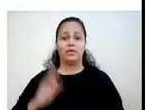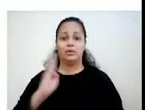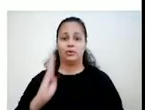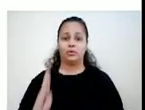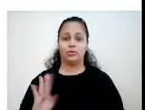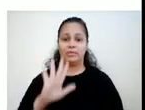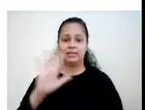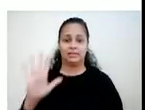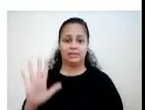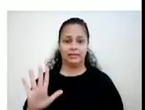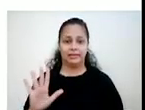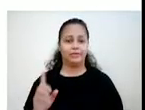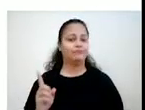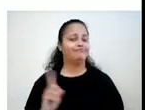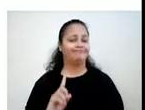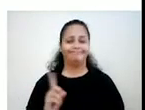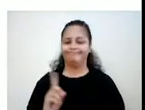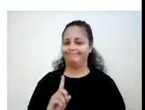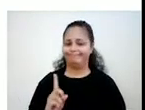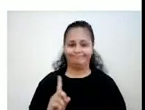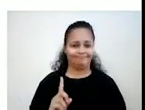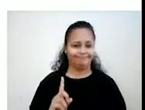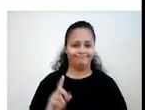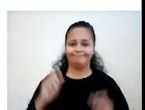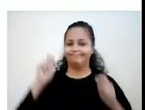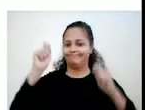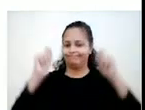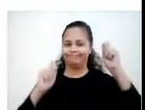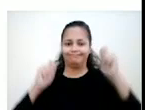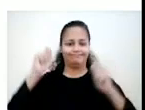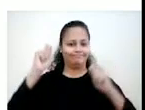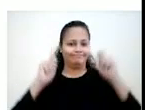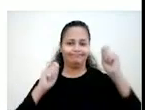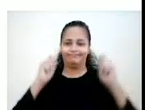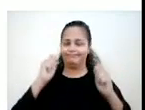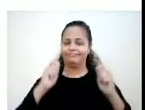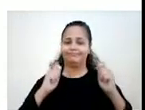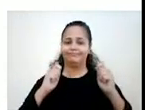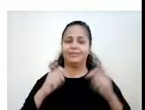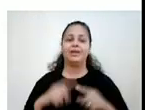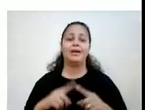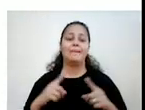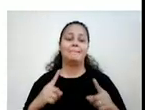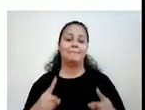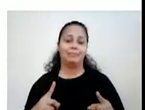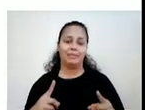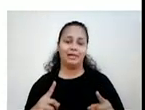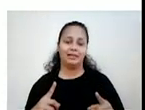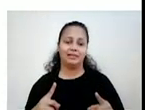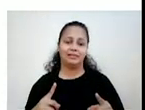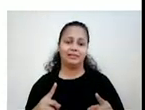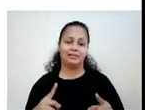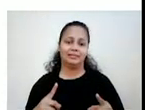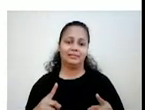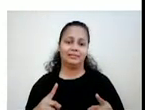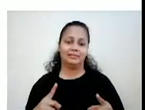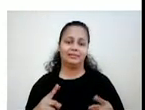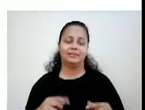o governo brasileiro não apoiava a industrialização, como nós vimos na última aula. Mas mesmo assim,